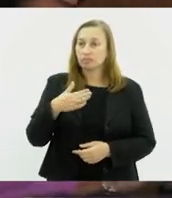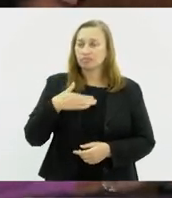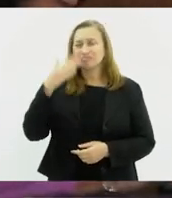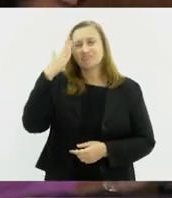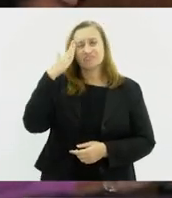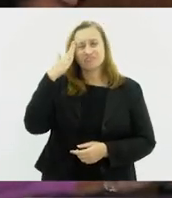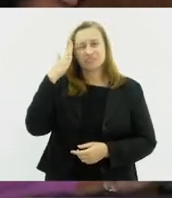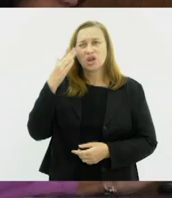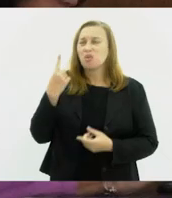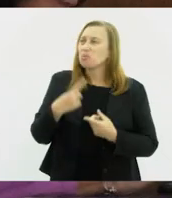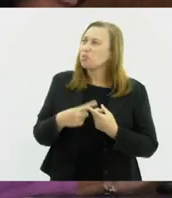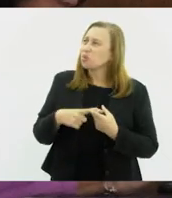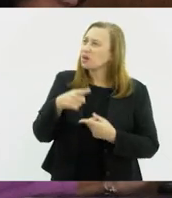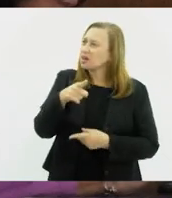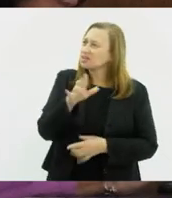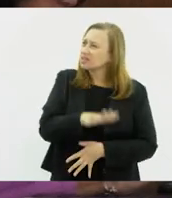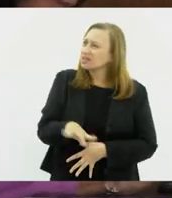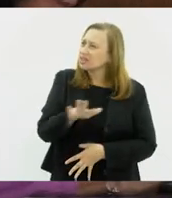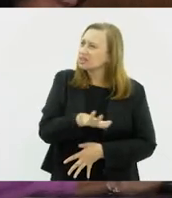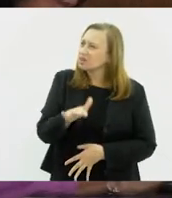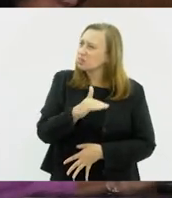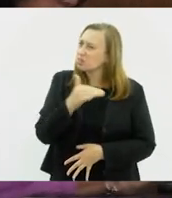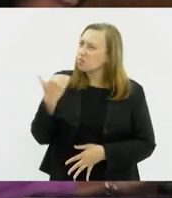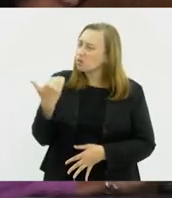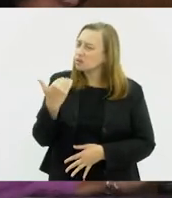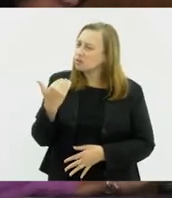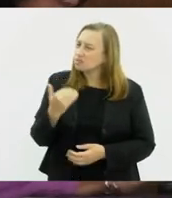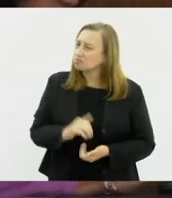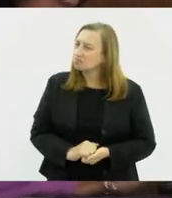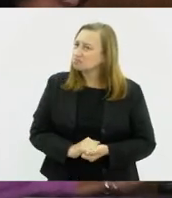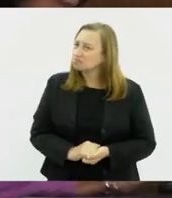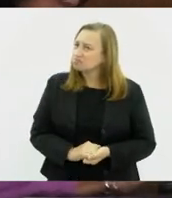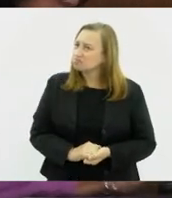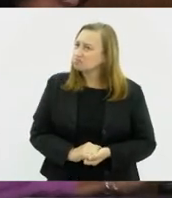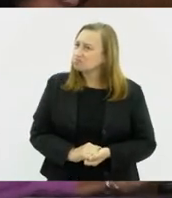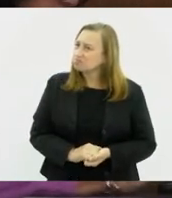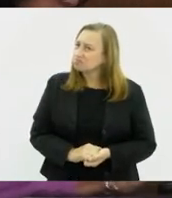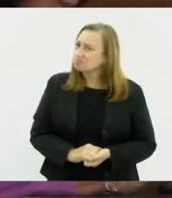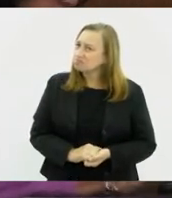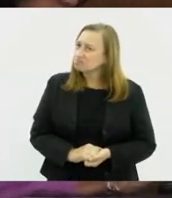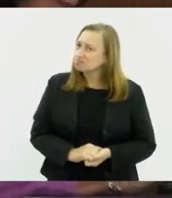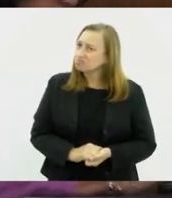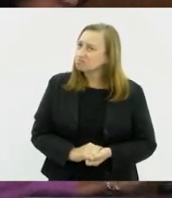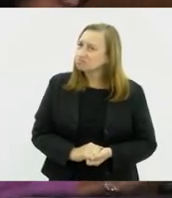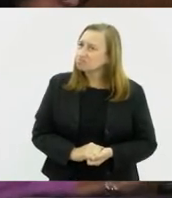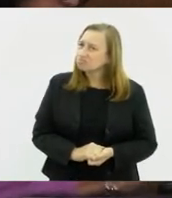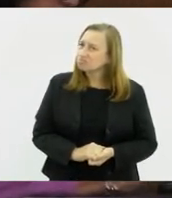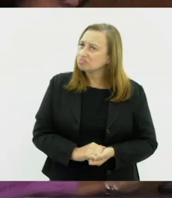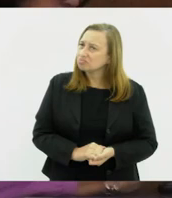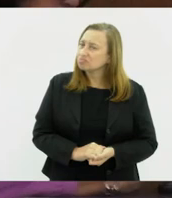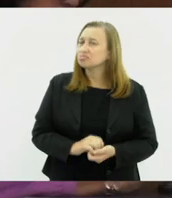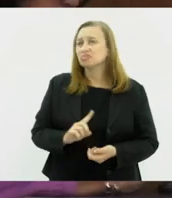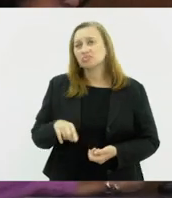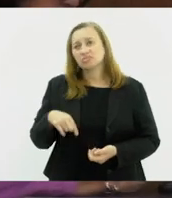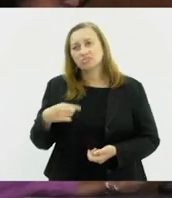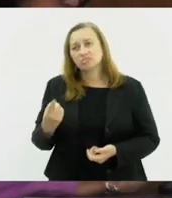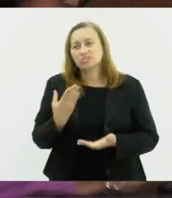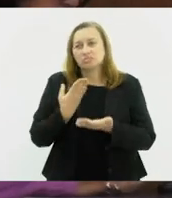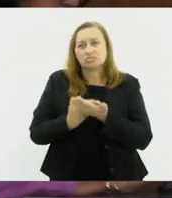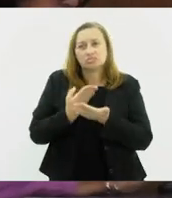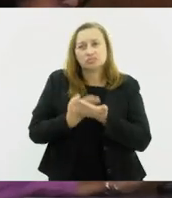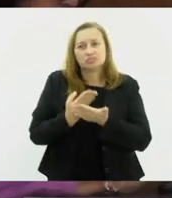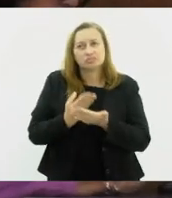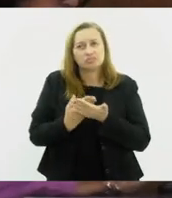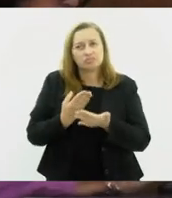por essa criança está sendo assassinada pelo Estado e desde aquele dia eu estudei muito